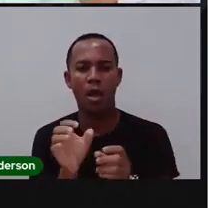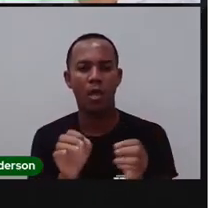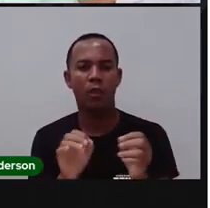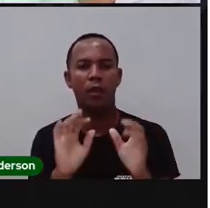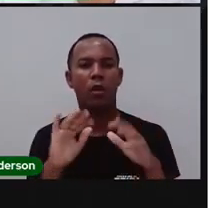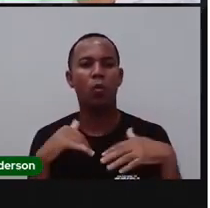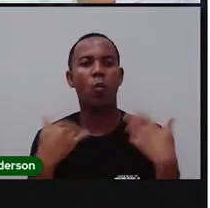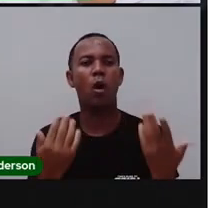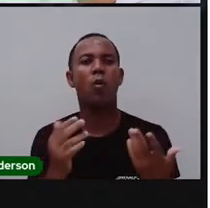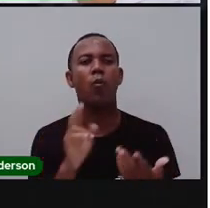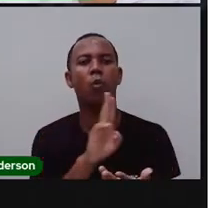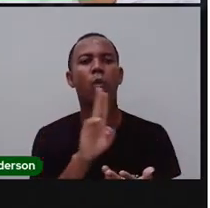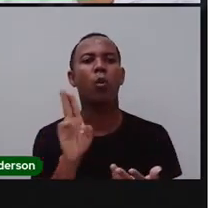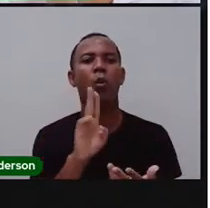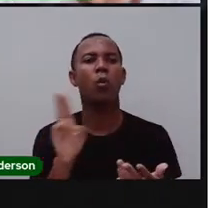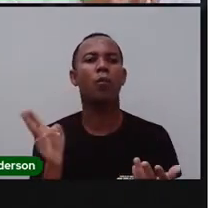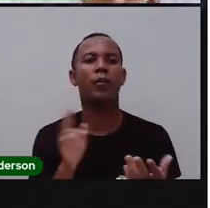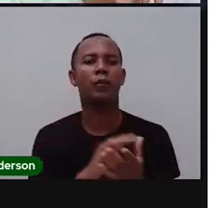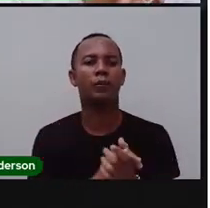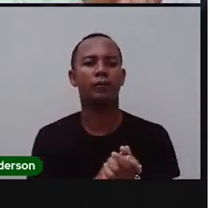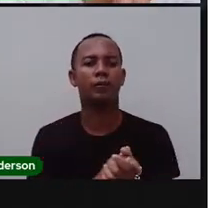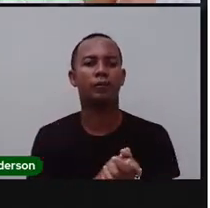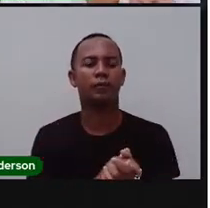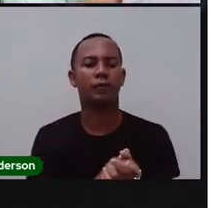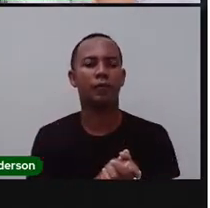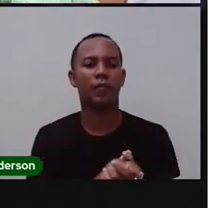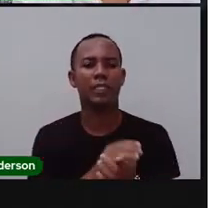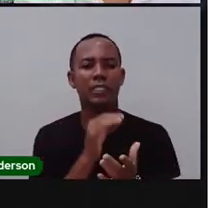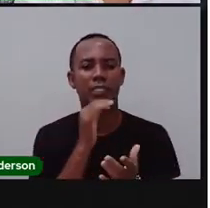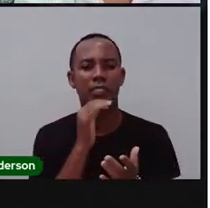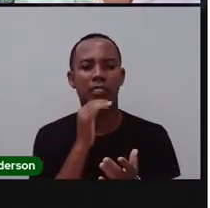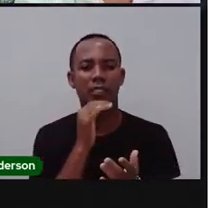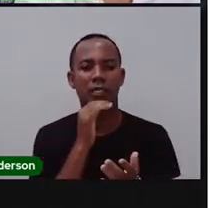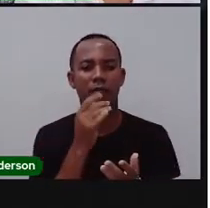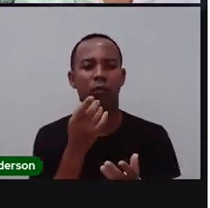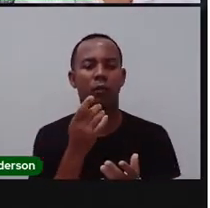falou várias vezes, inclusive quando ela falou daquela nota de 50. É 50?